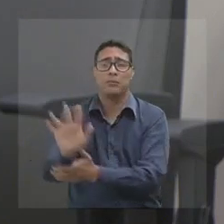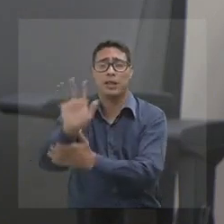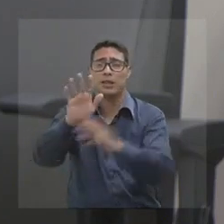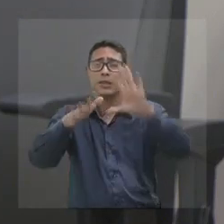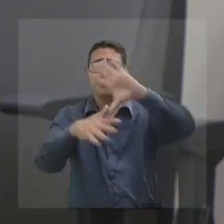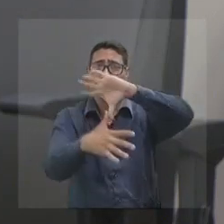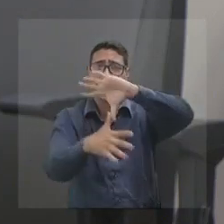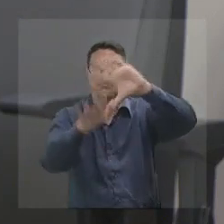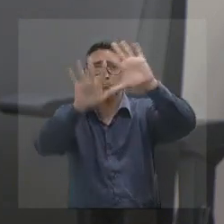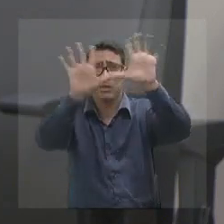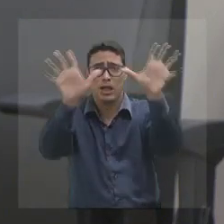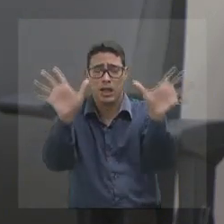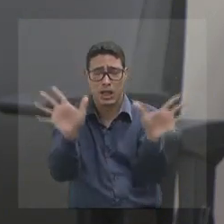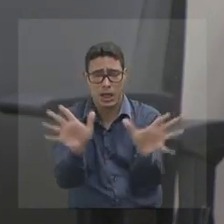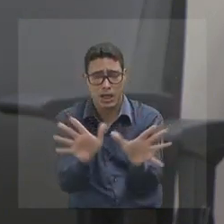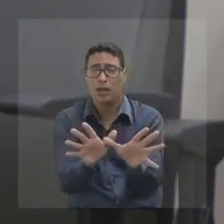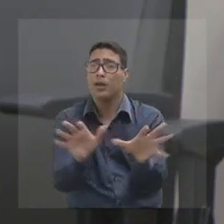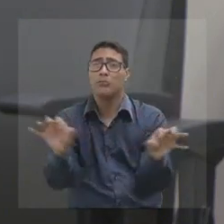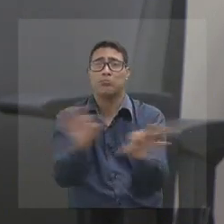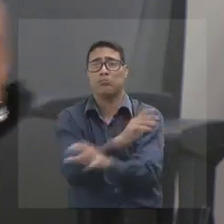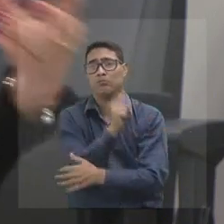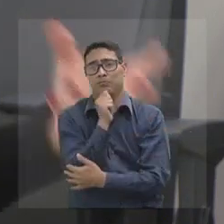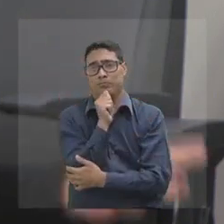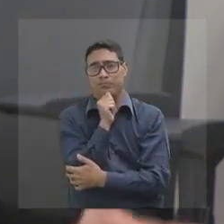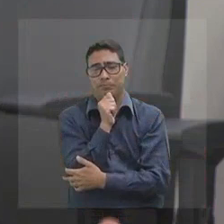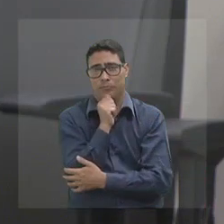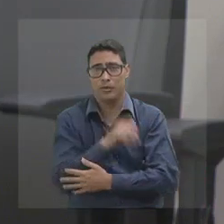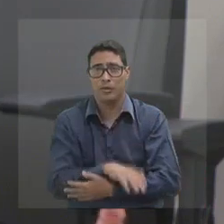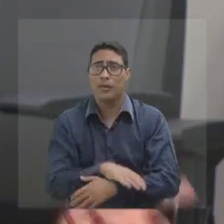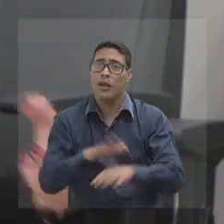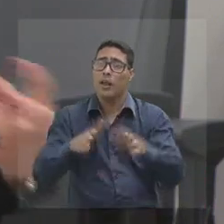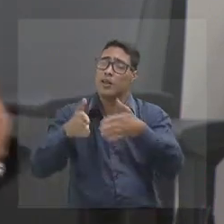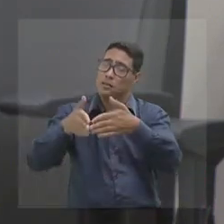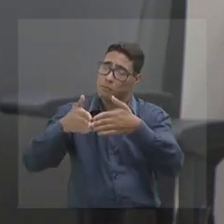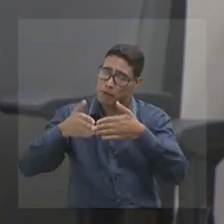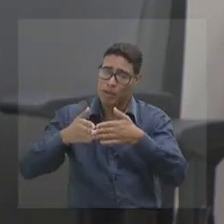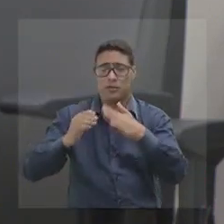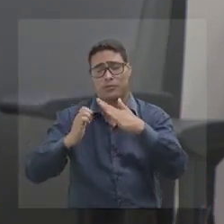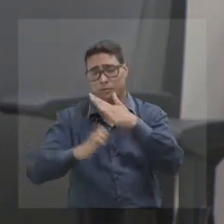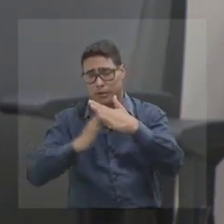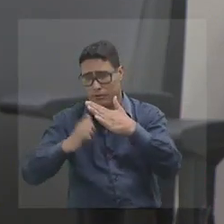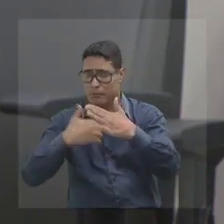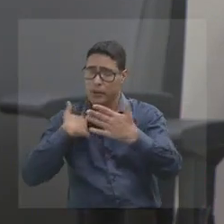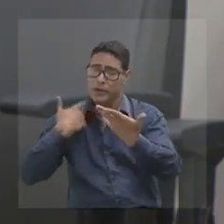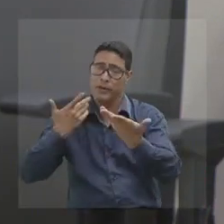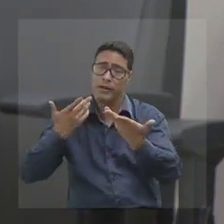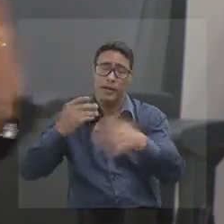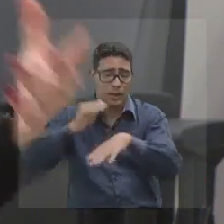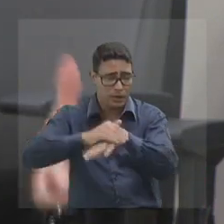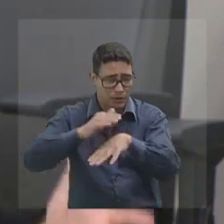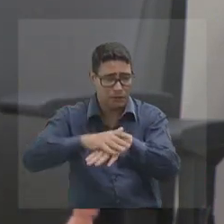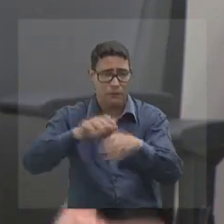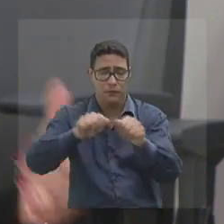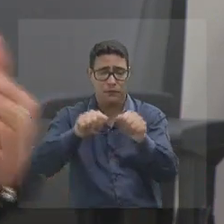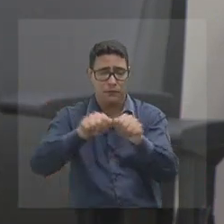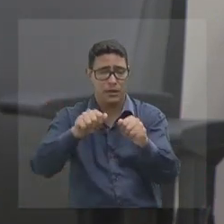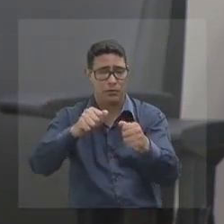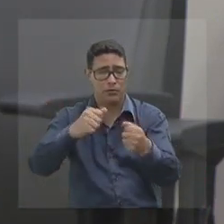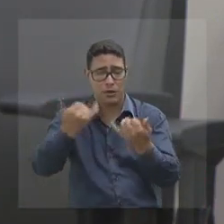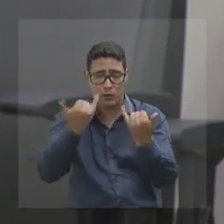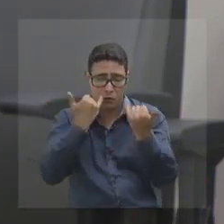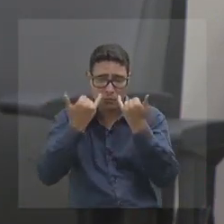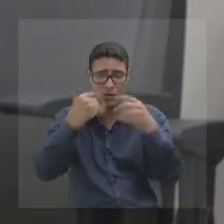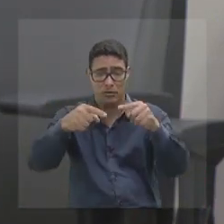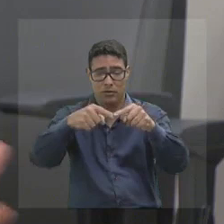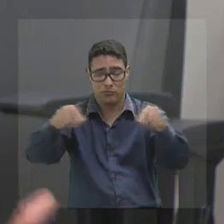nessas análises normalmente a gente pede ao empreendedor que é presente no inventário Florestal e a partir da informação que